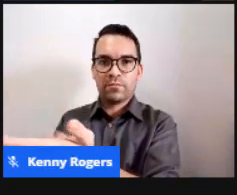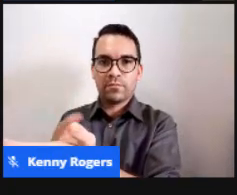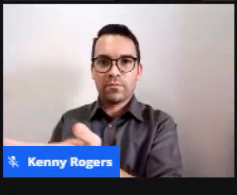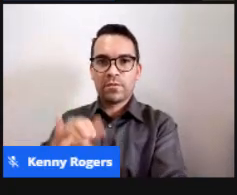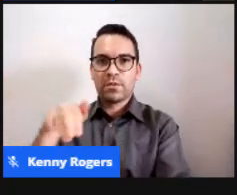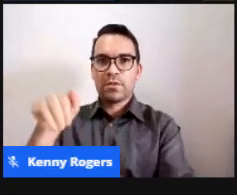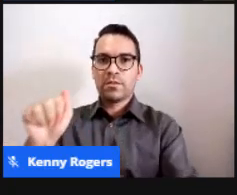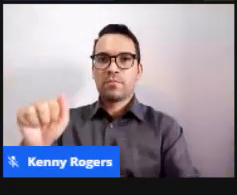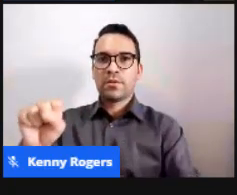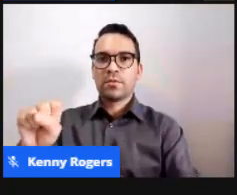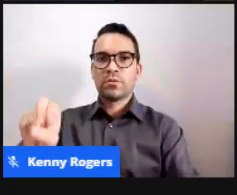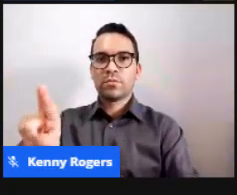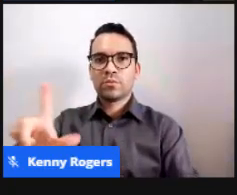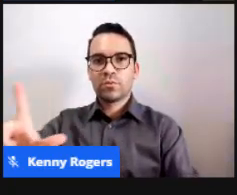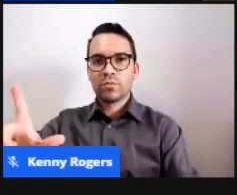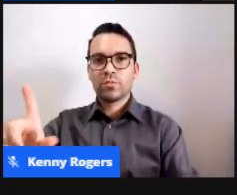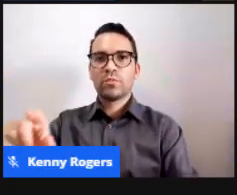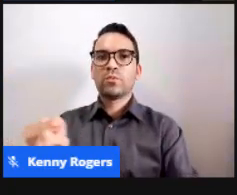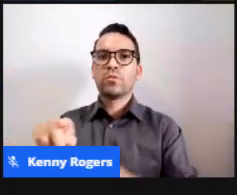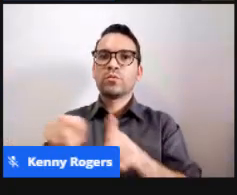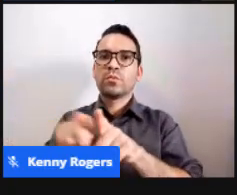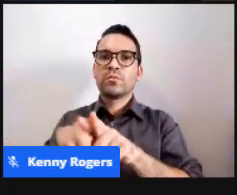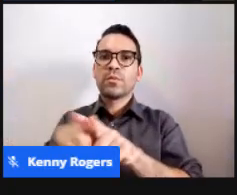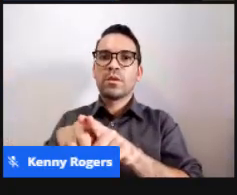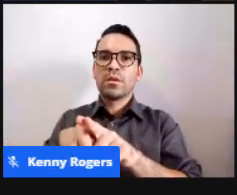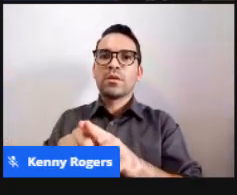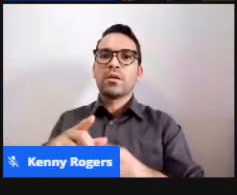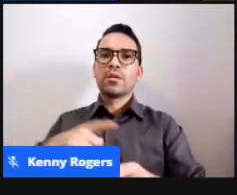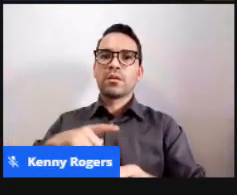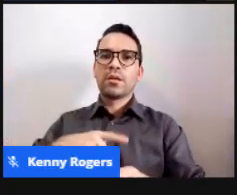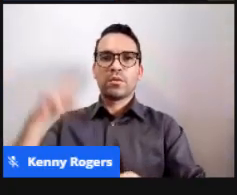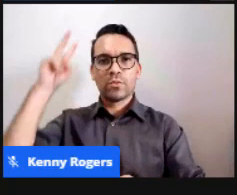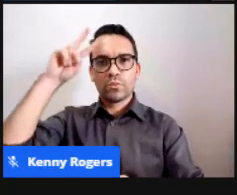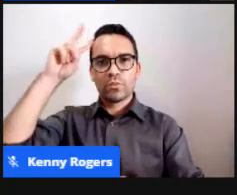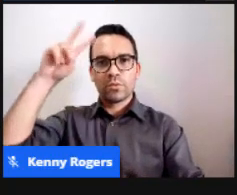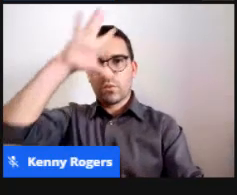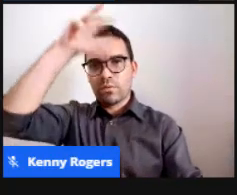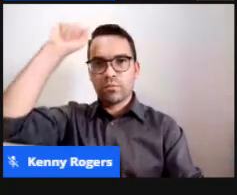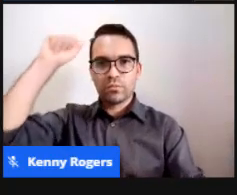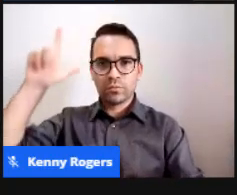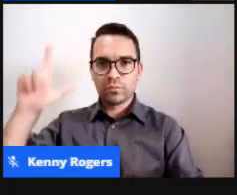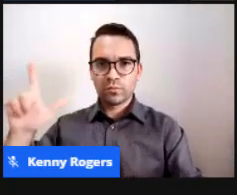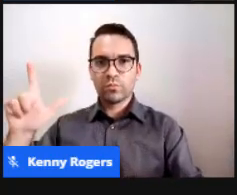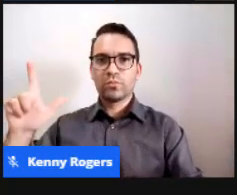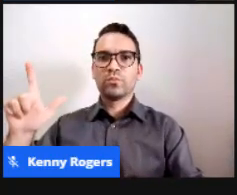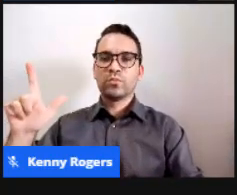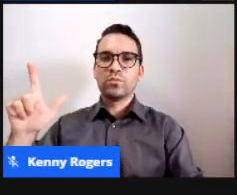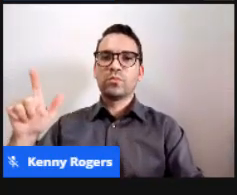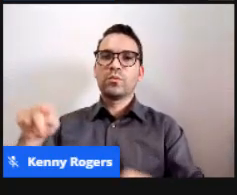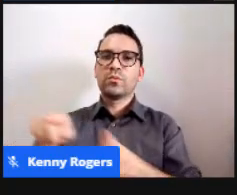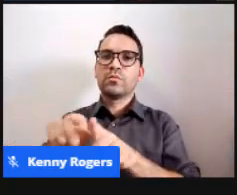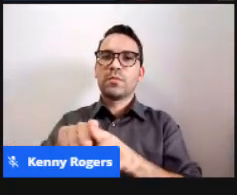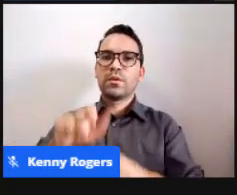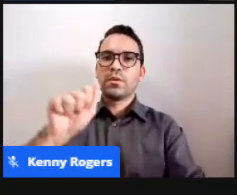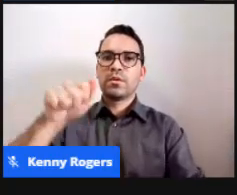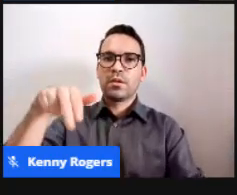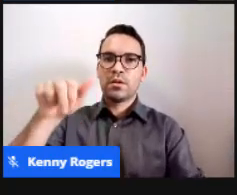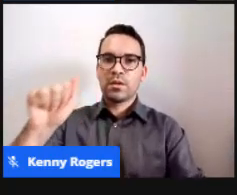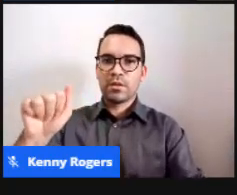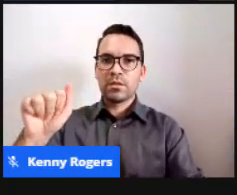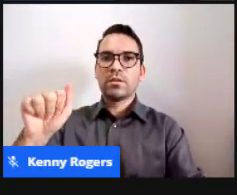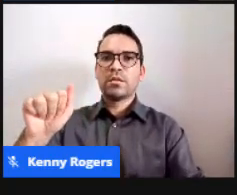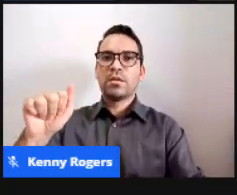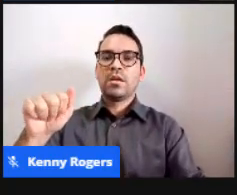busca Observatório do Turismo de Mato Grosso do Sul, né? A agência, busca a ANA, não, né? Agência Nacional das Águas, brincadeira, só para brincar